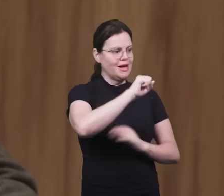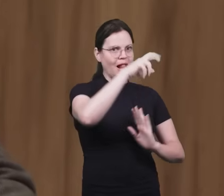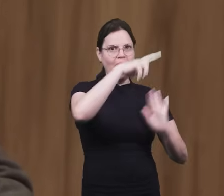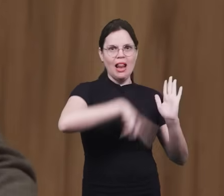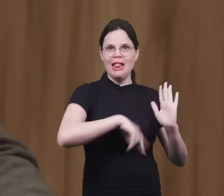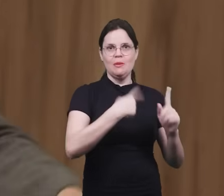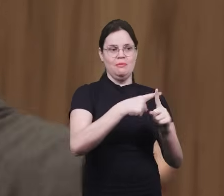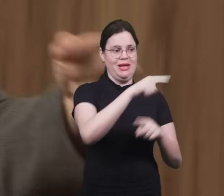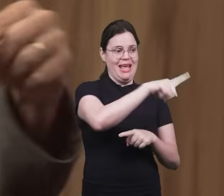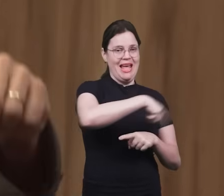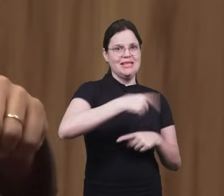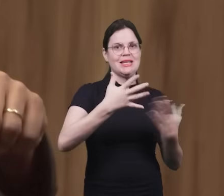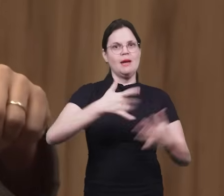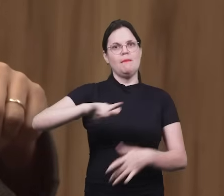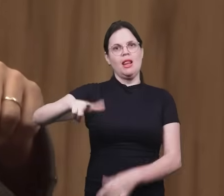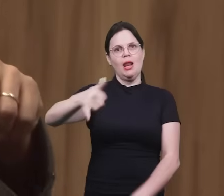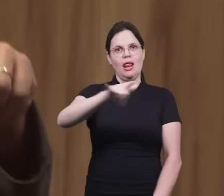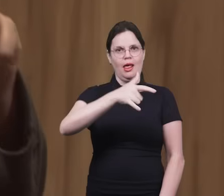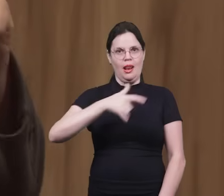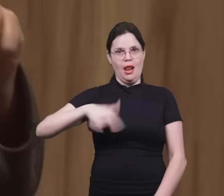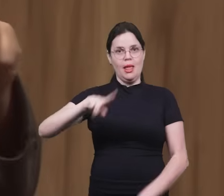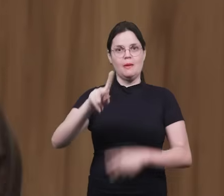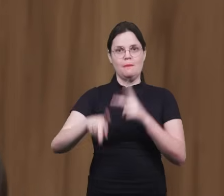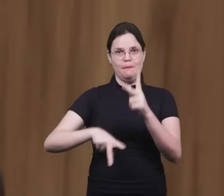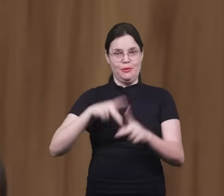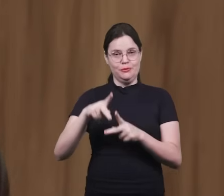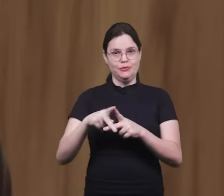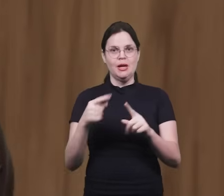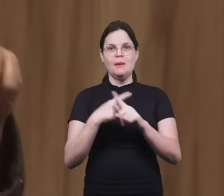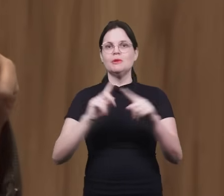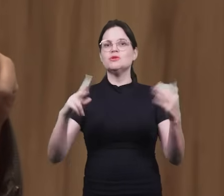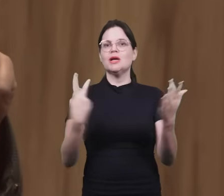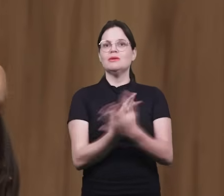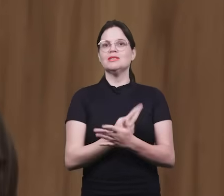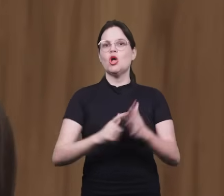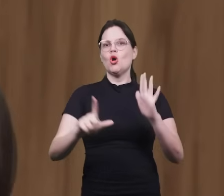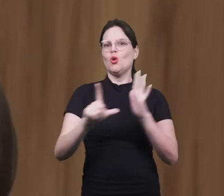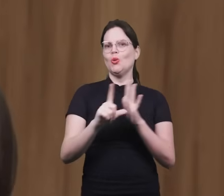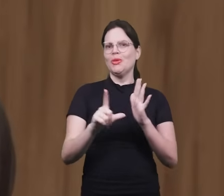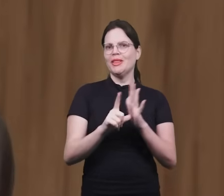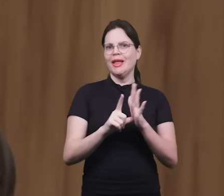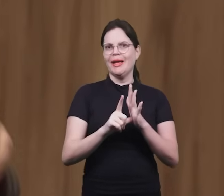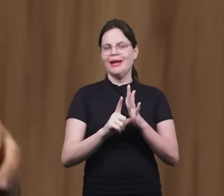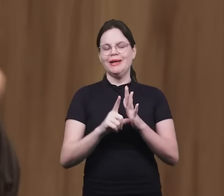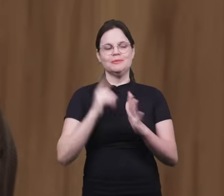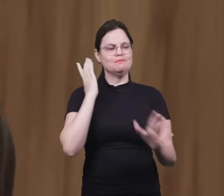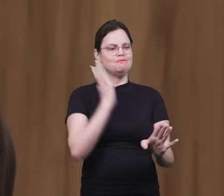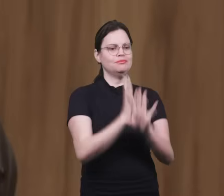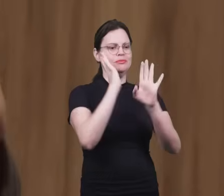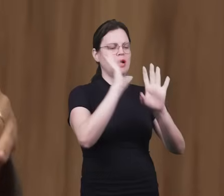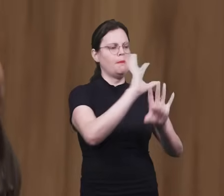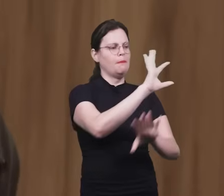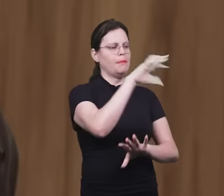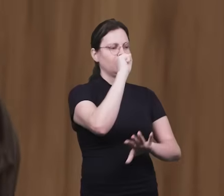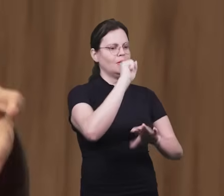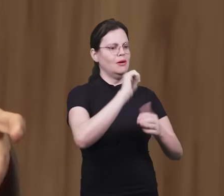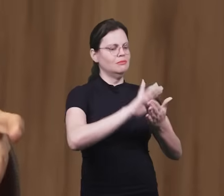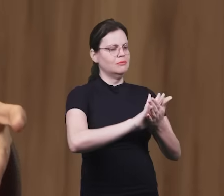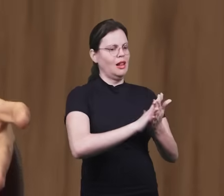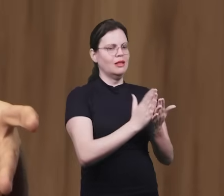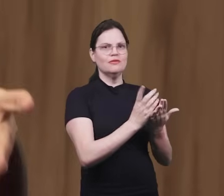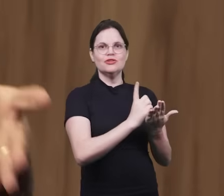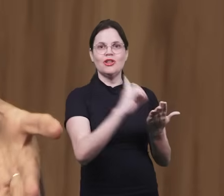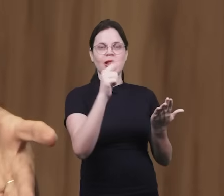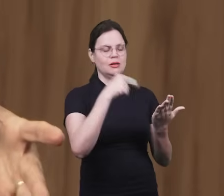pessoas. Mas quando vem Lutero, uma das bases da reforma foi o quê? O sacerdócio universal do